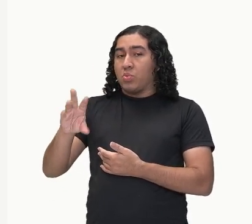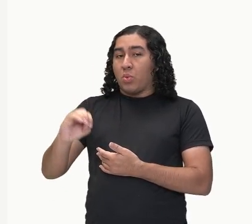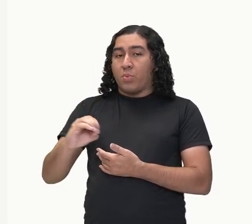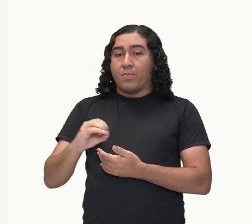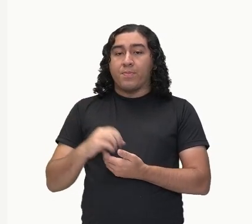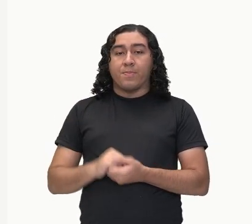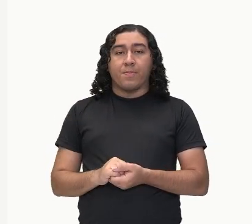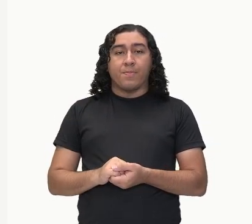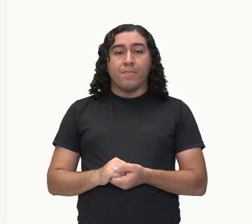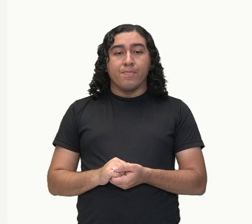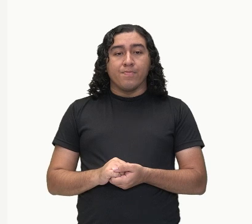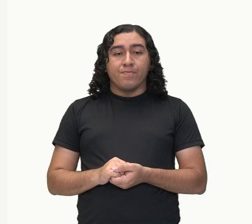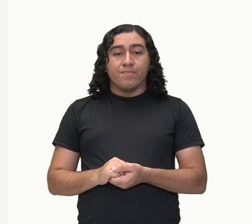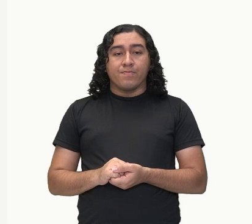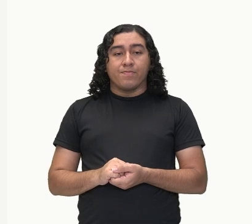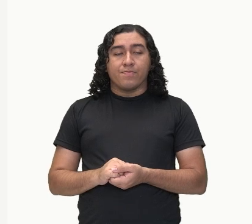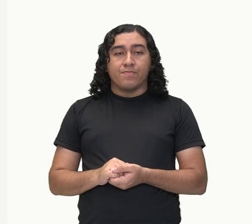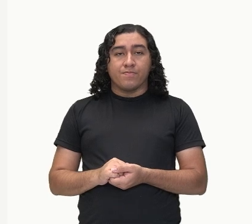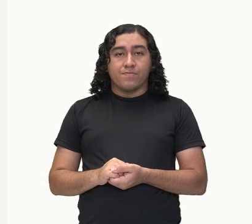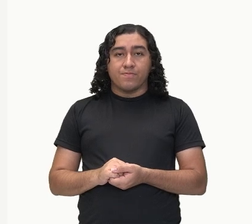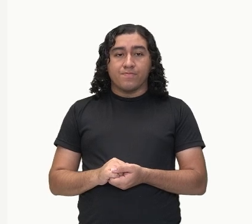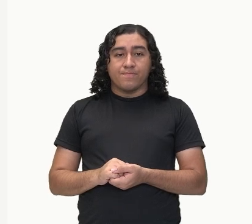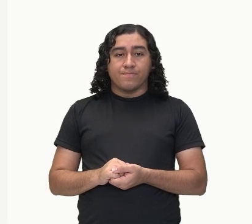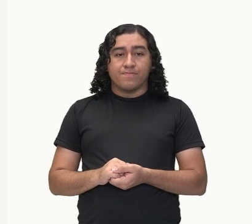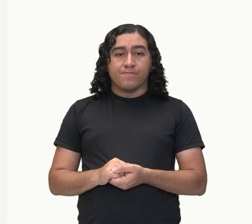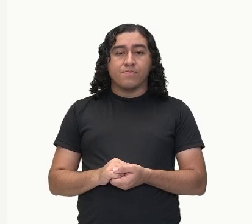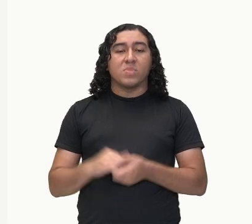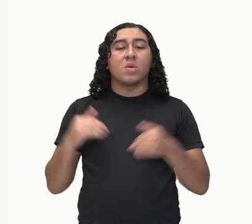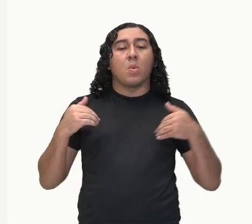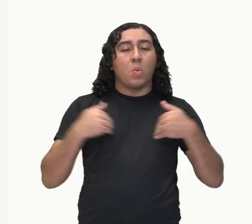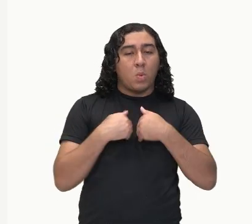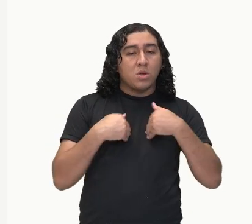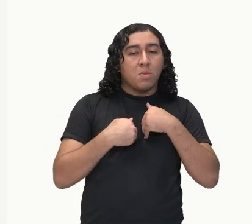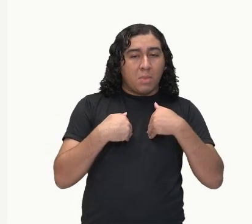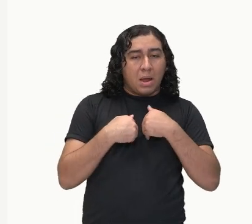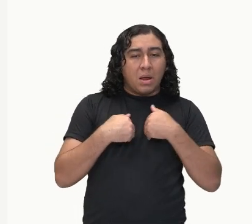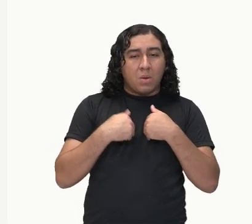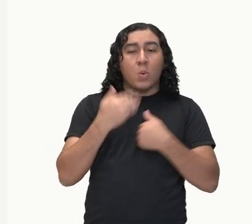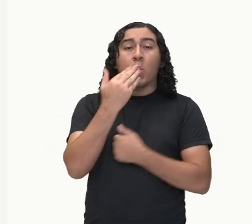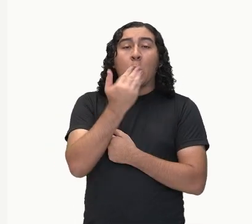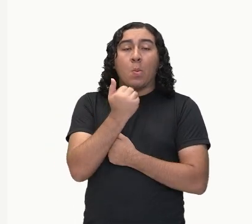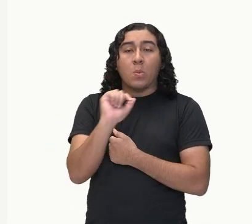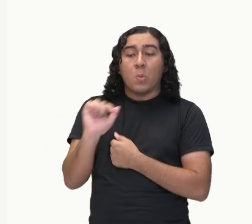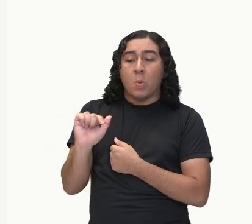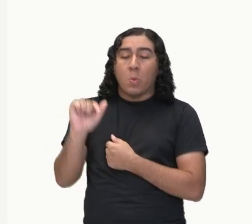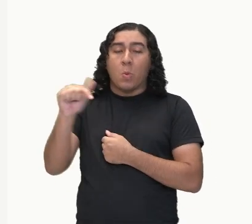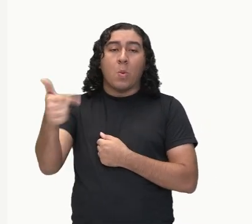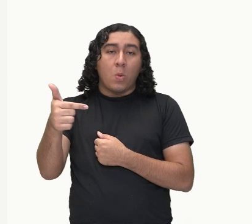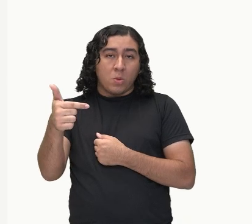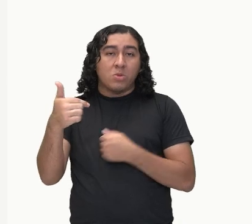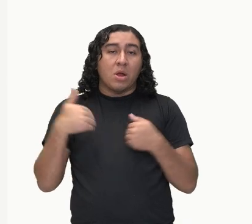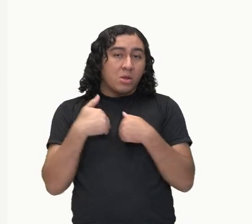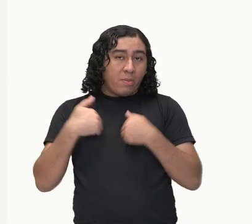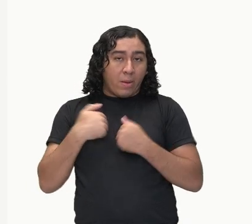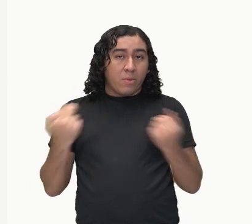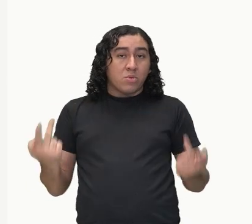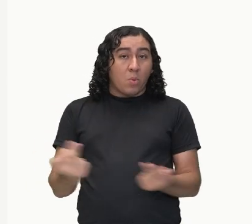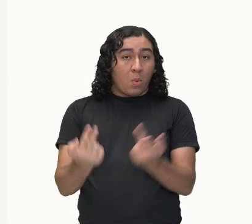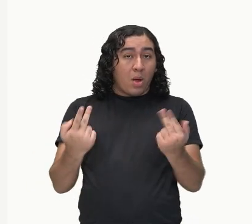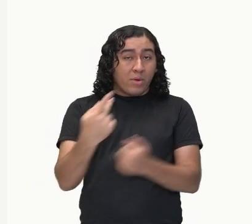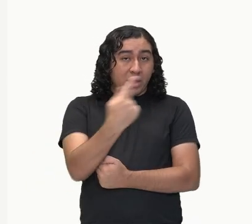aí, o indivíduo de uma espécie, né, se alimenta de outro dessa mesma espécie,